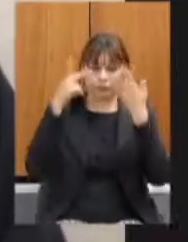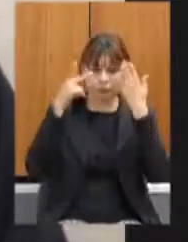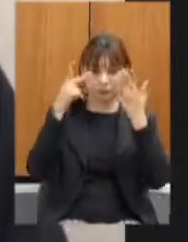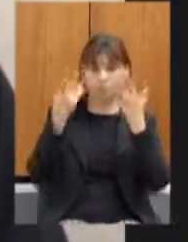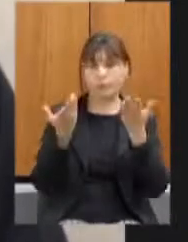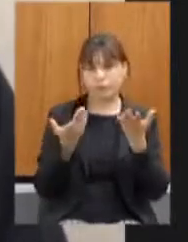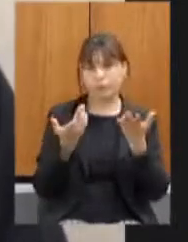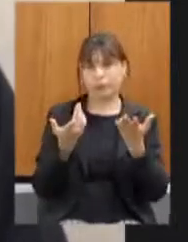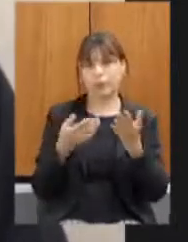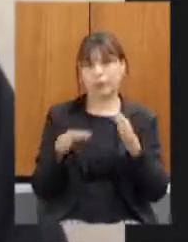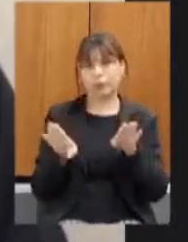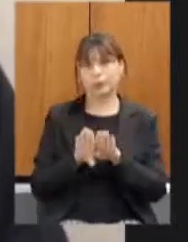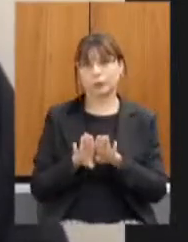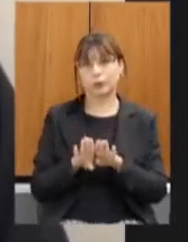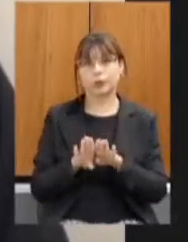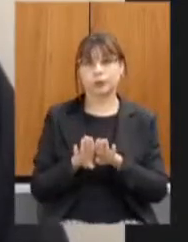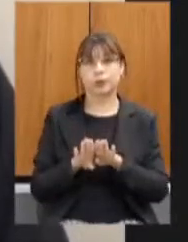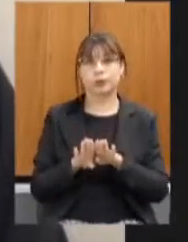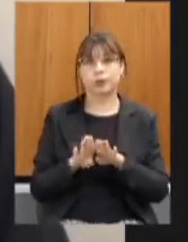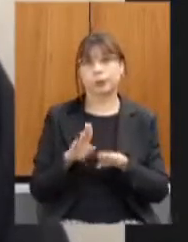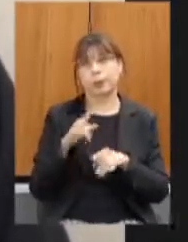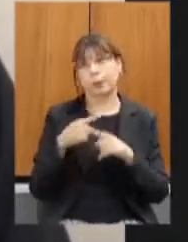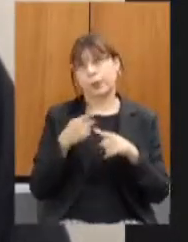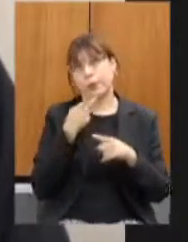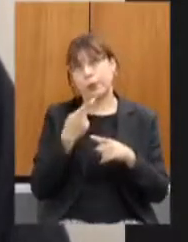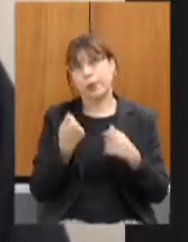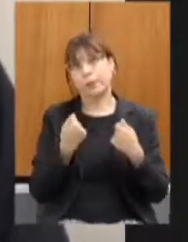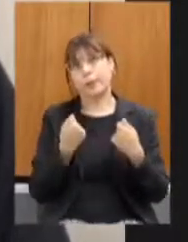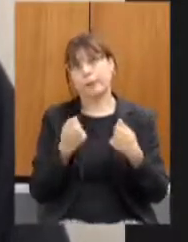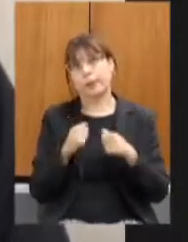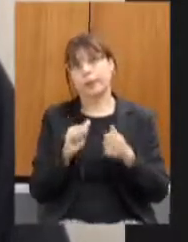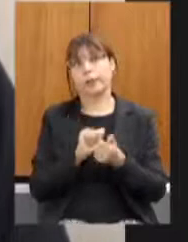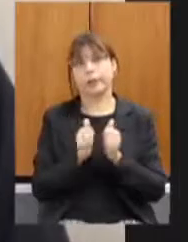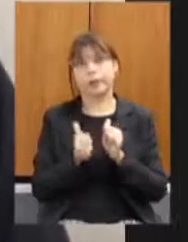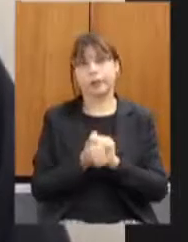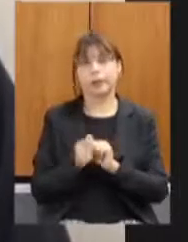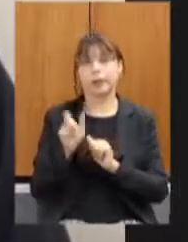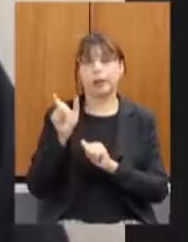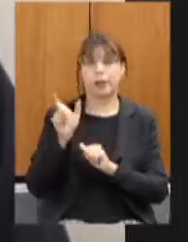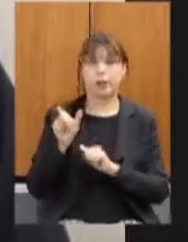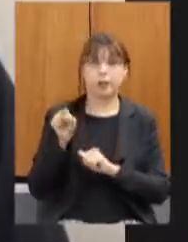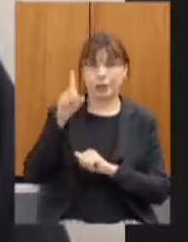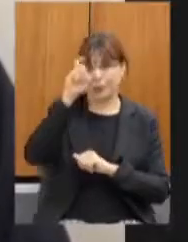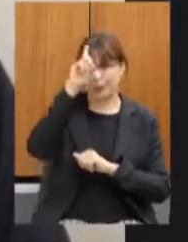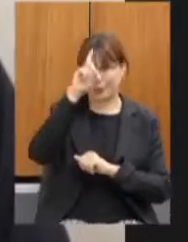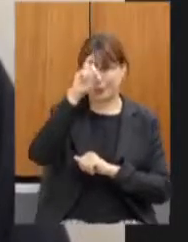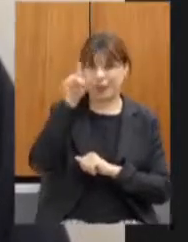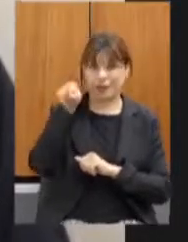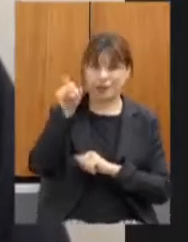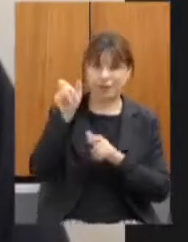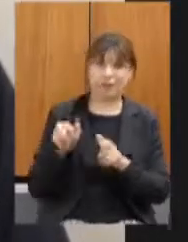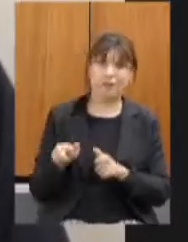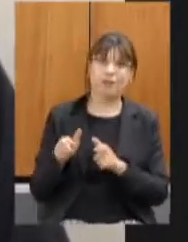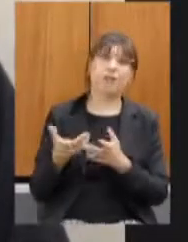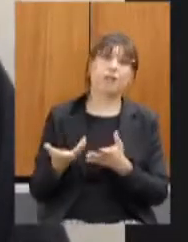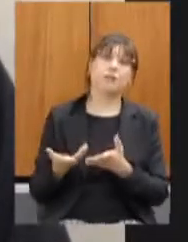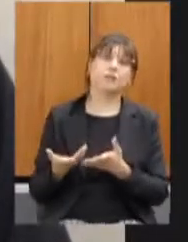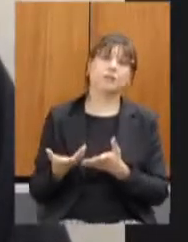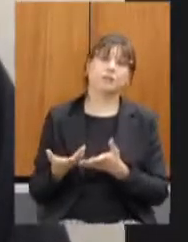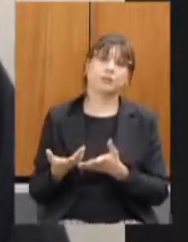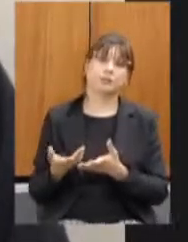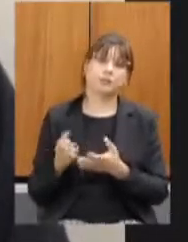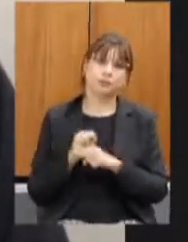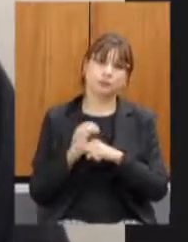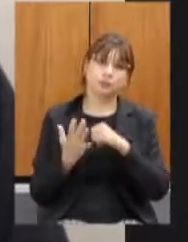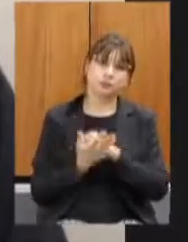que o fechamento falando que seria para adequar o Galba Veloso ao tratamento de colite ou a gente não foi feito e também